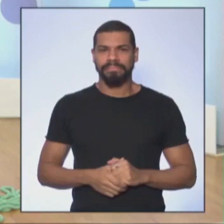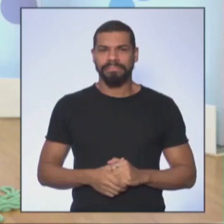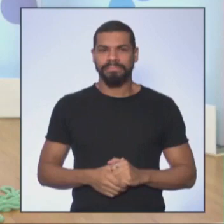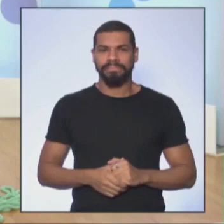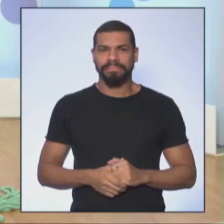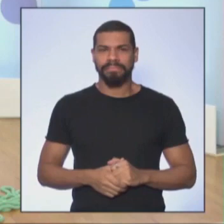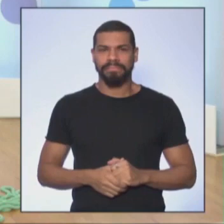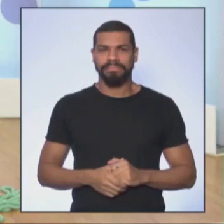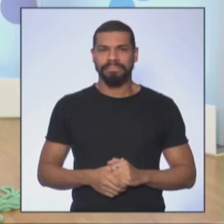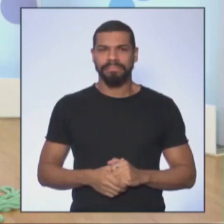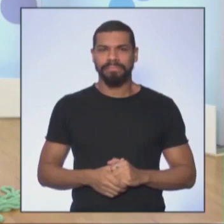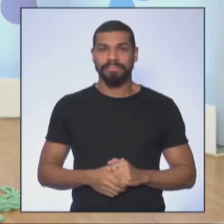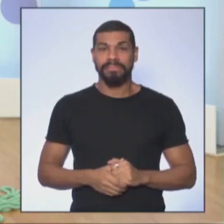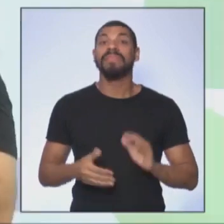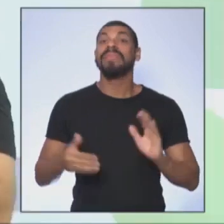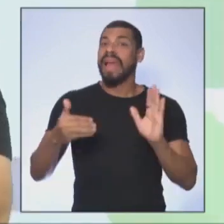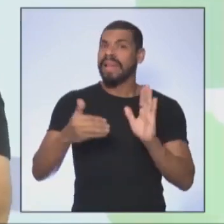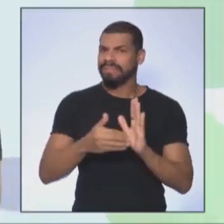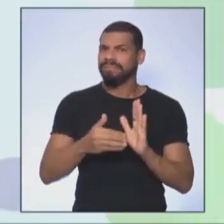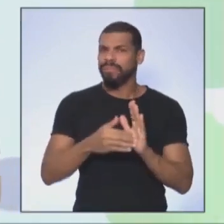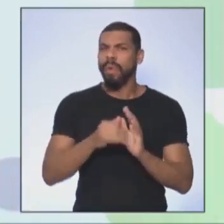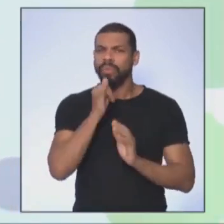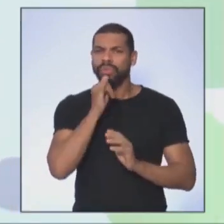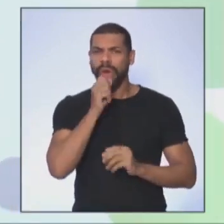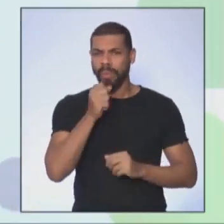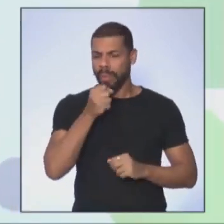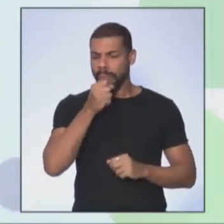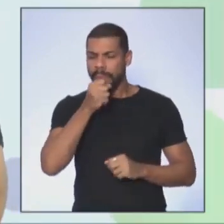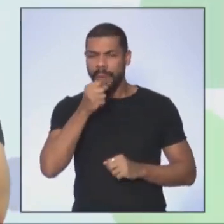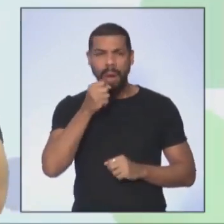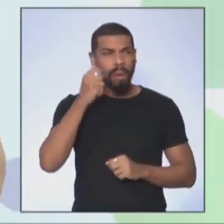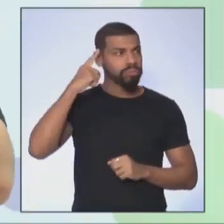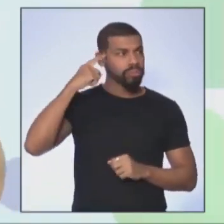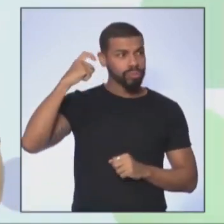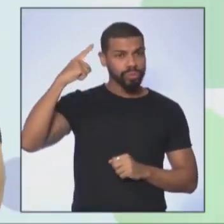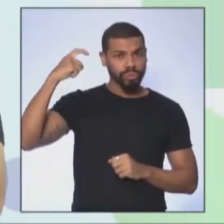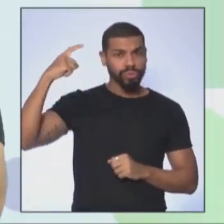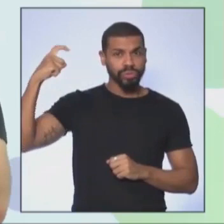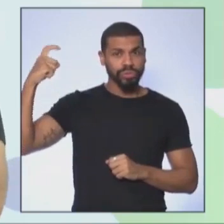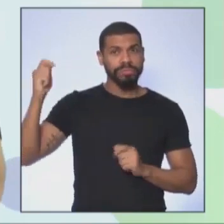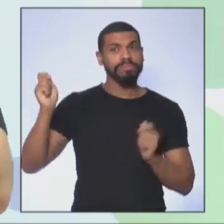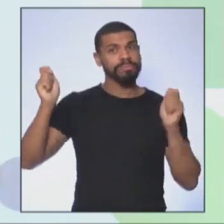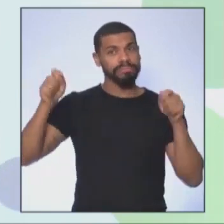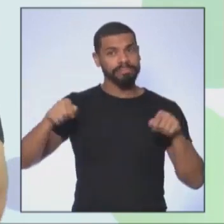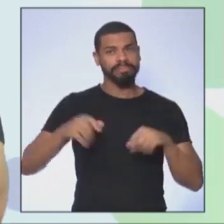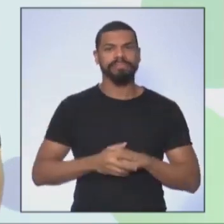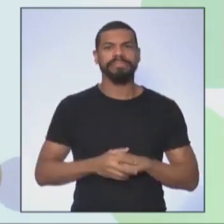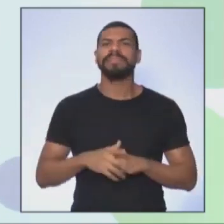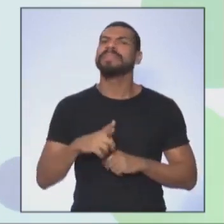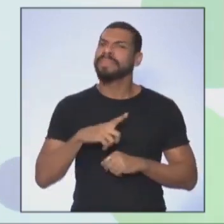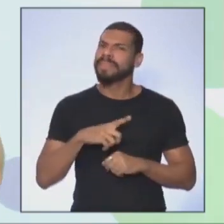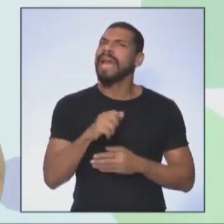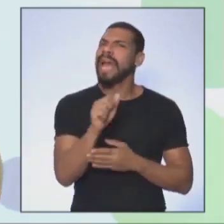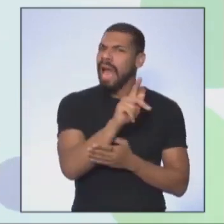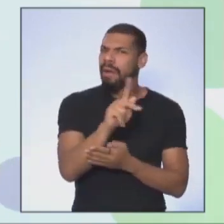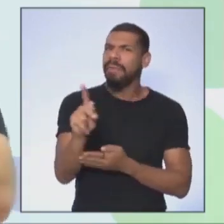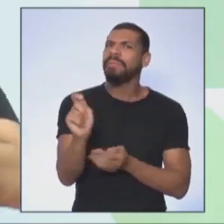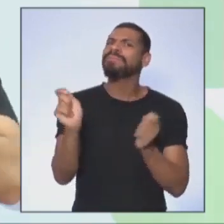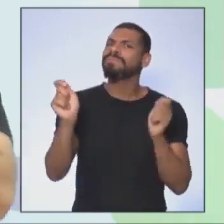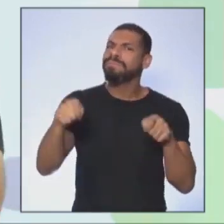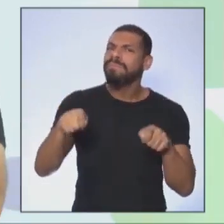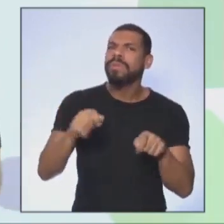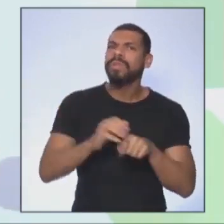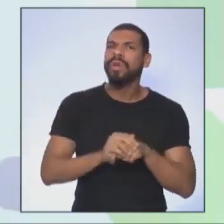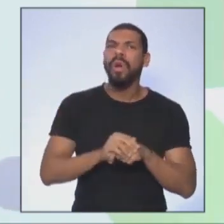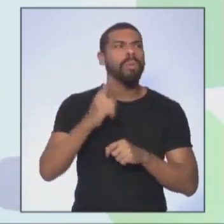Então, por exemplo, até o som, os microfones, existem softwares que fazem a captação do som